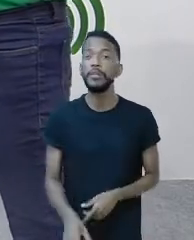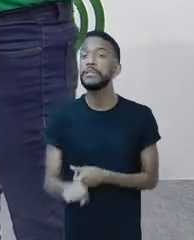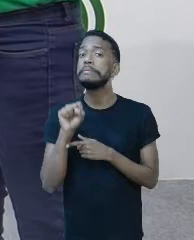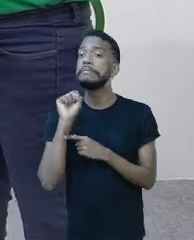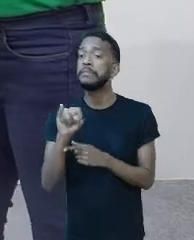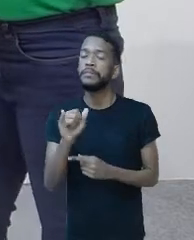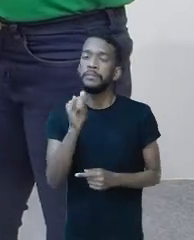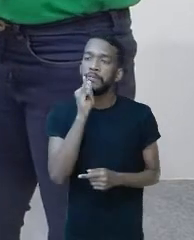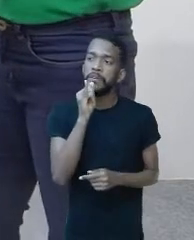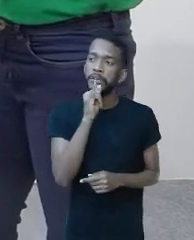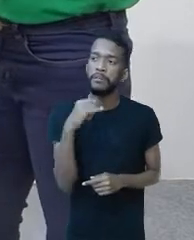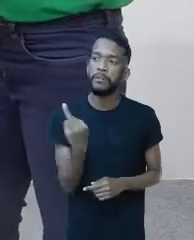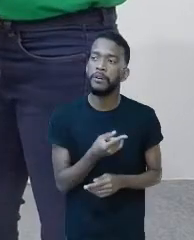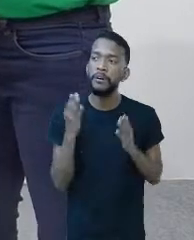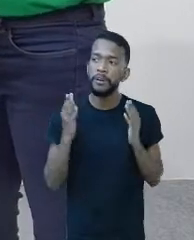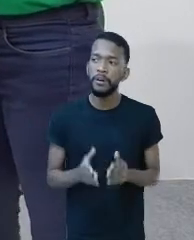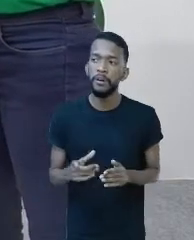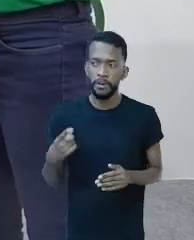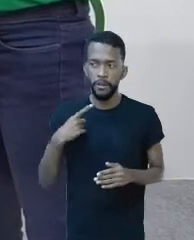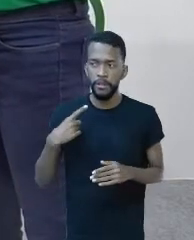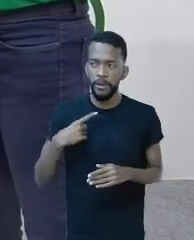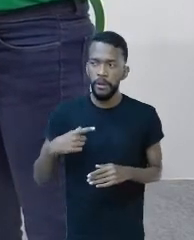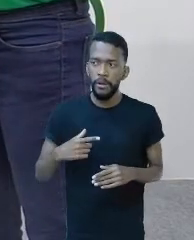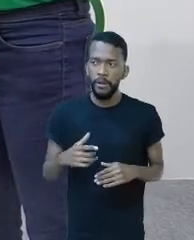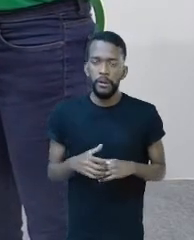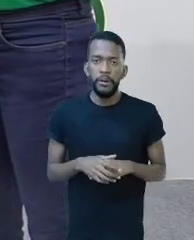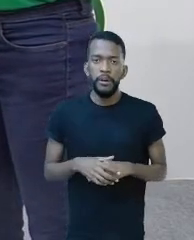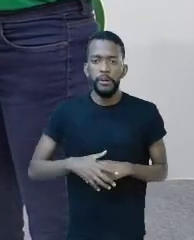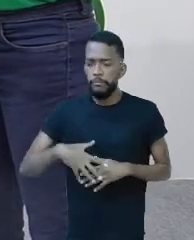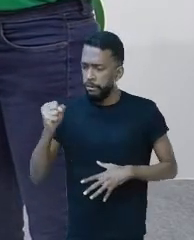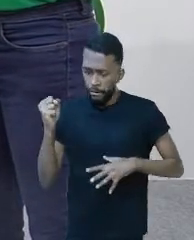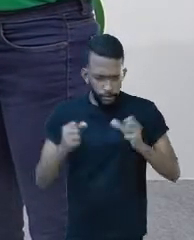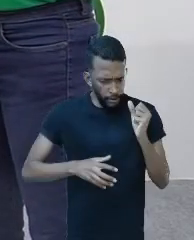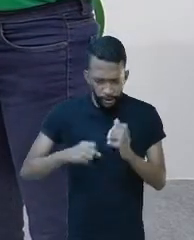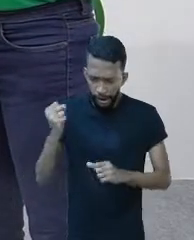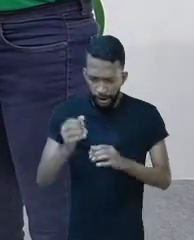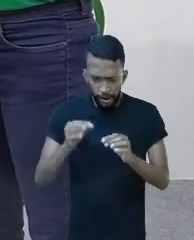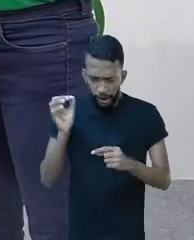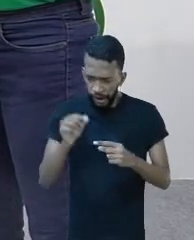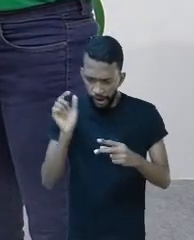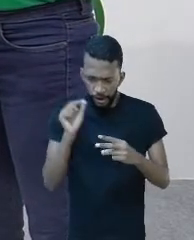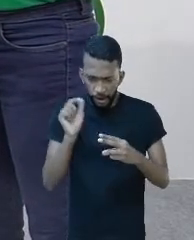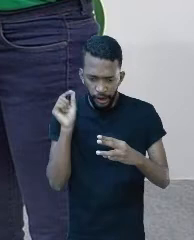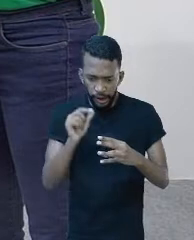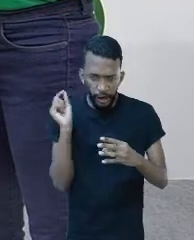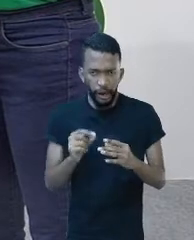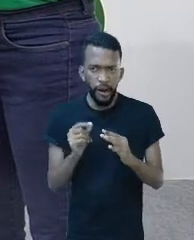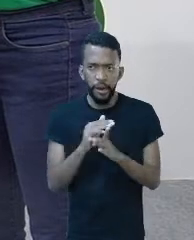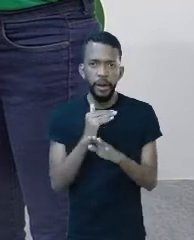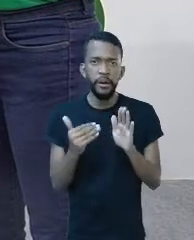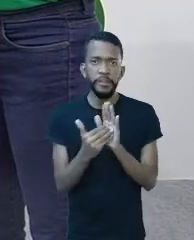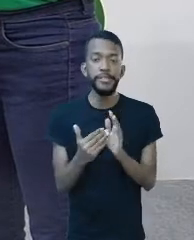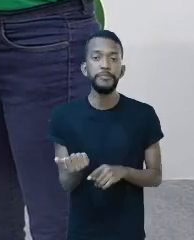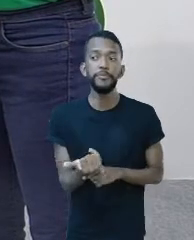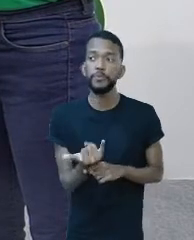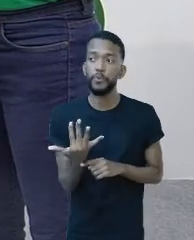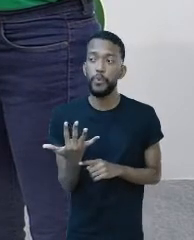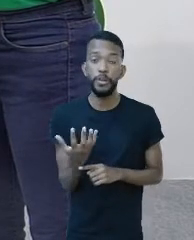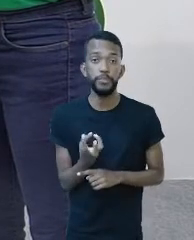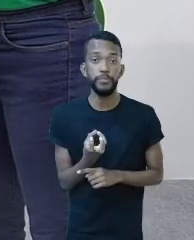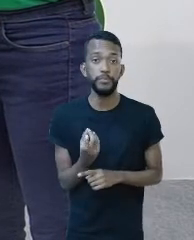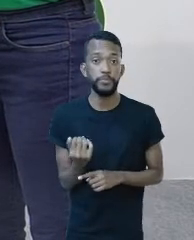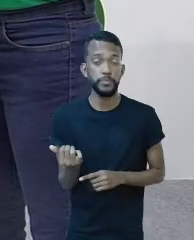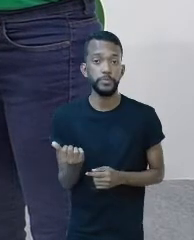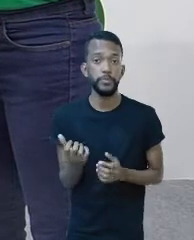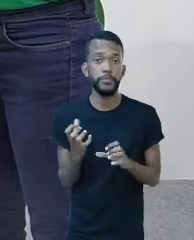acaso todas nós estivéssemos tirando todos os palitos aqui do jogo Pega Varetas, quantos pontos nós